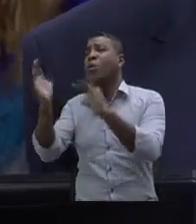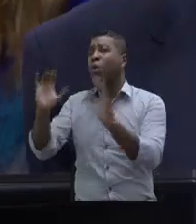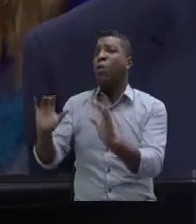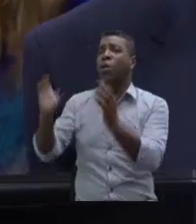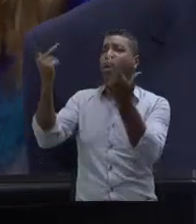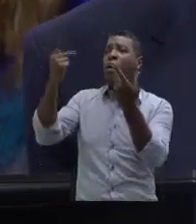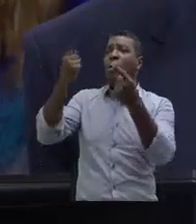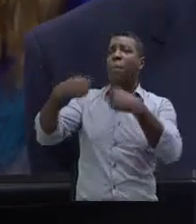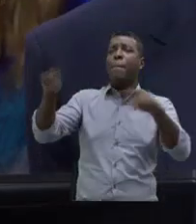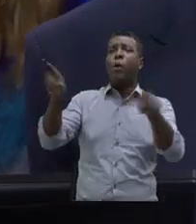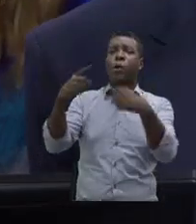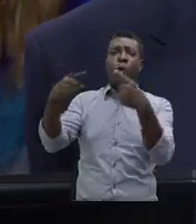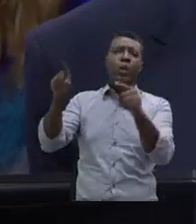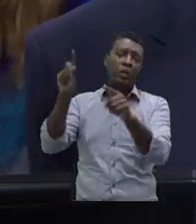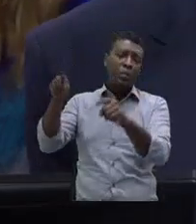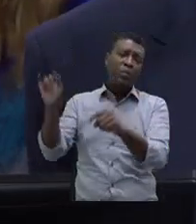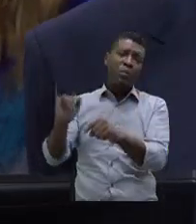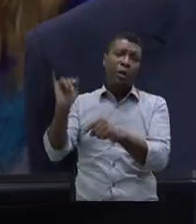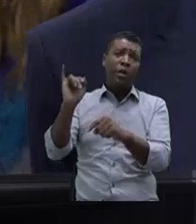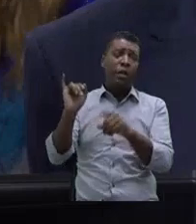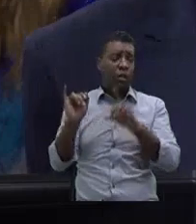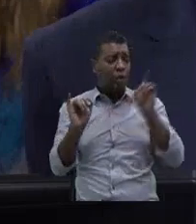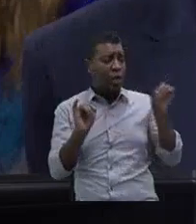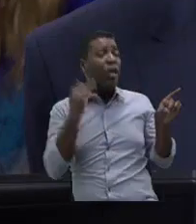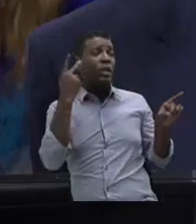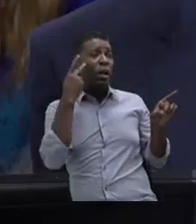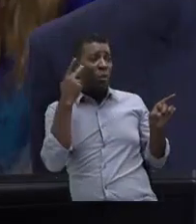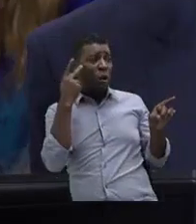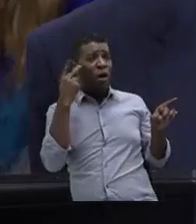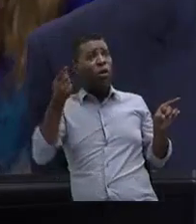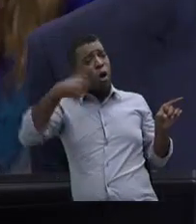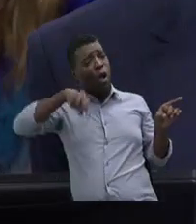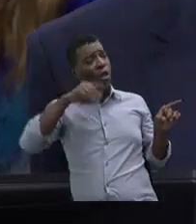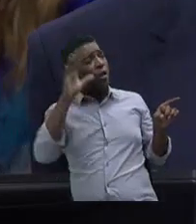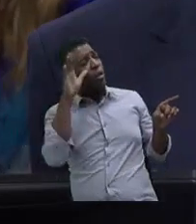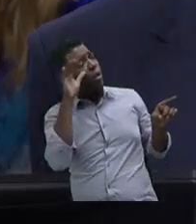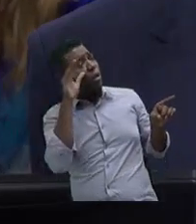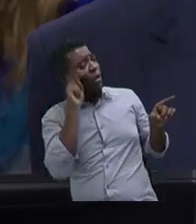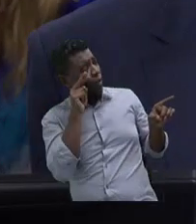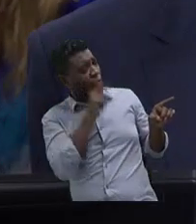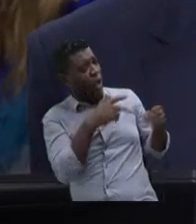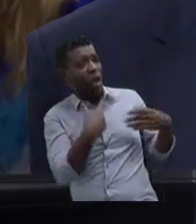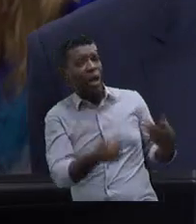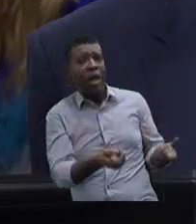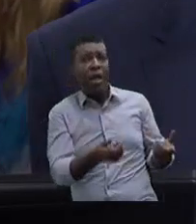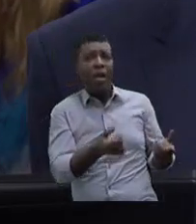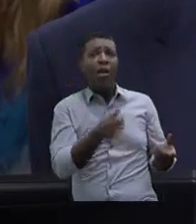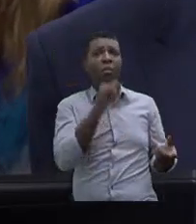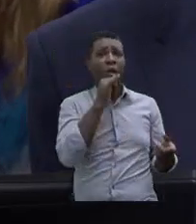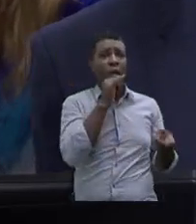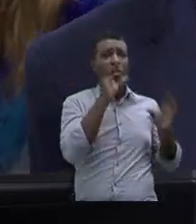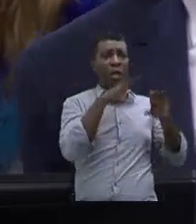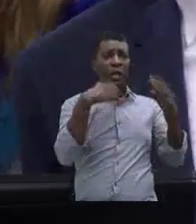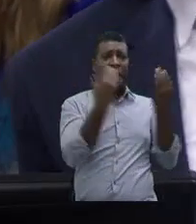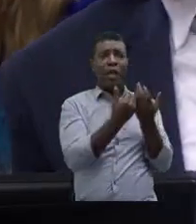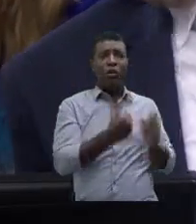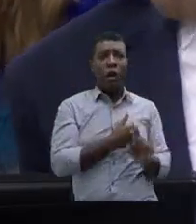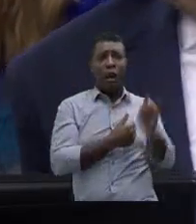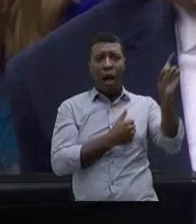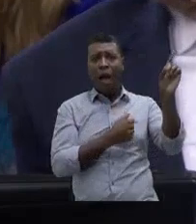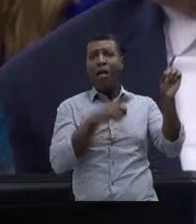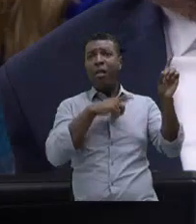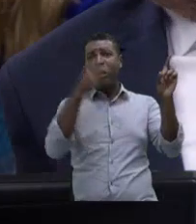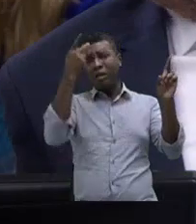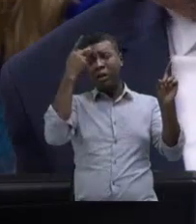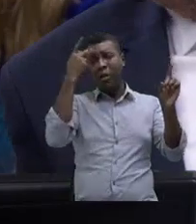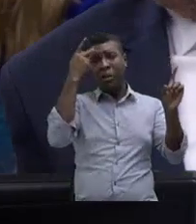espetáculos musicais são importantes. Mas São Paulo está aqui do lado, a gente vê ônibus parado na porta dos grandes musicais que são realizados em